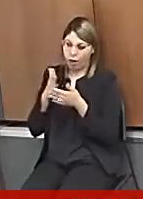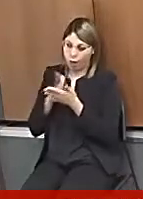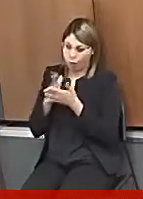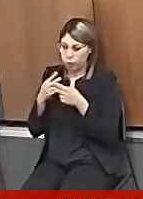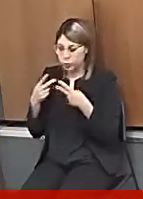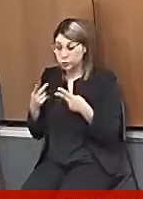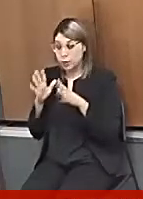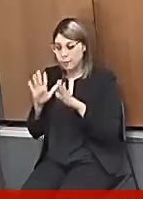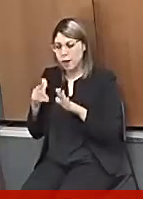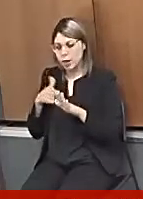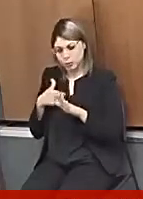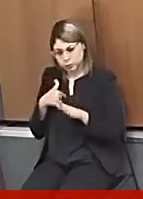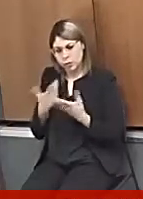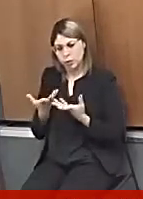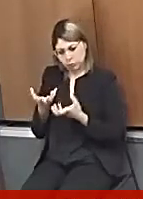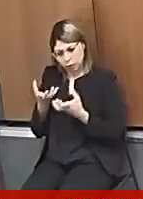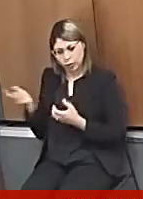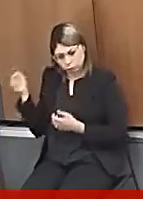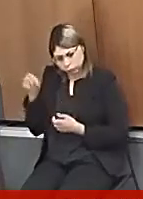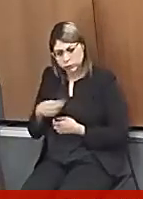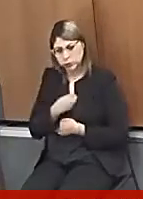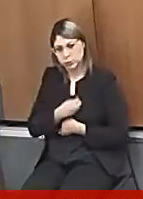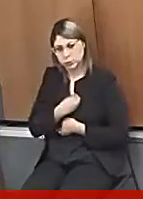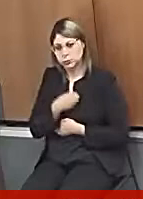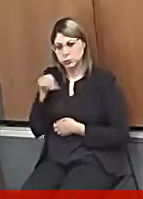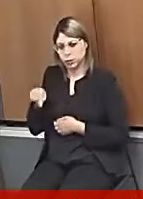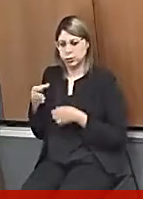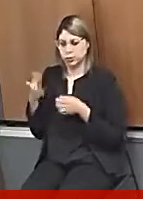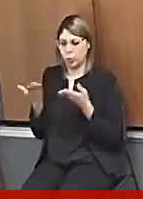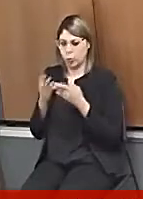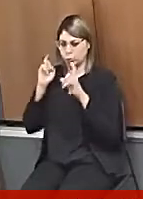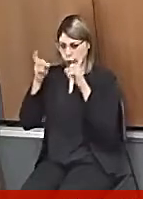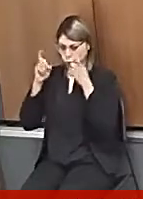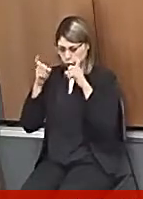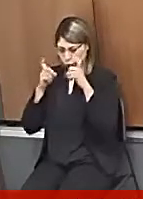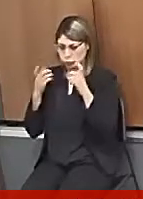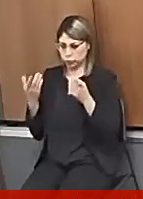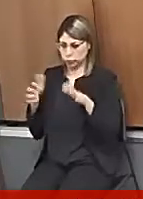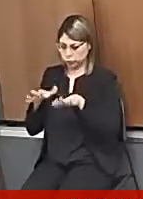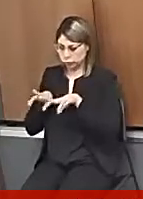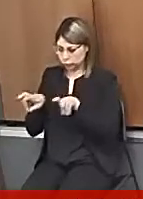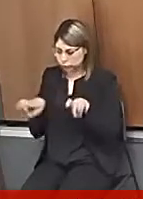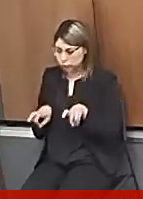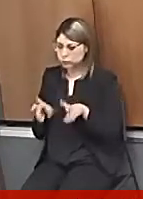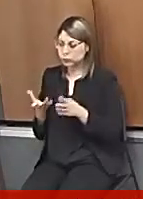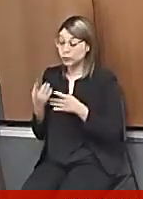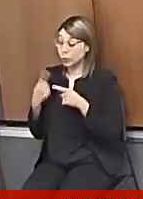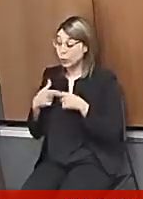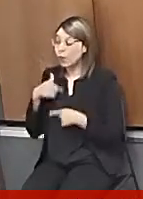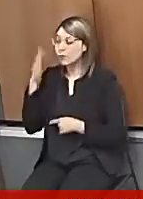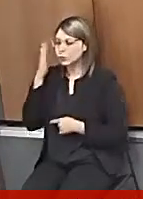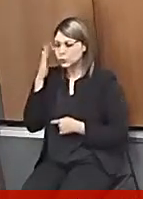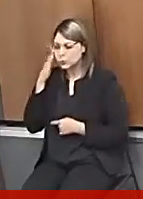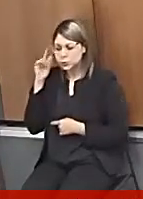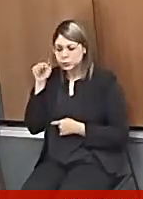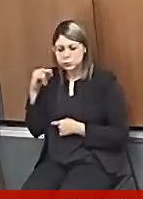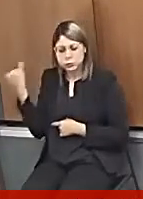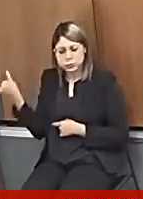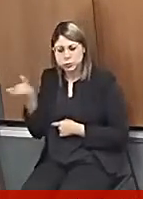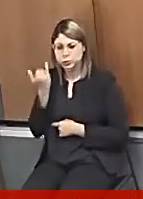mas fiz questão de participar aqui tá desta audiência porque sei que é de fundamental